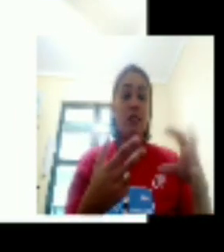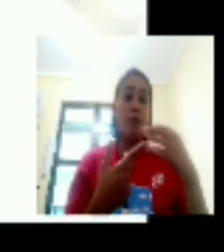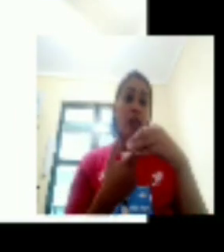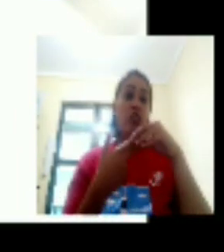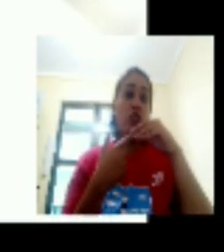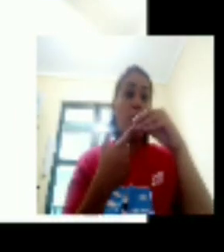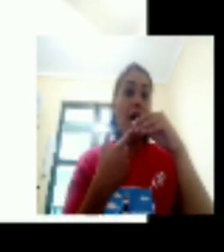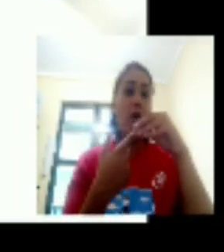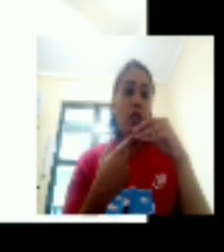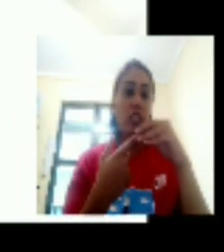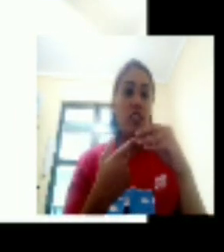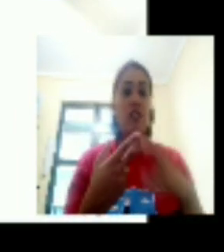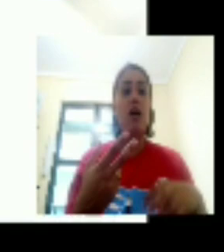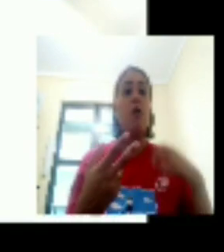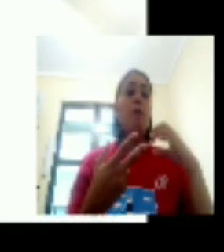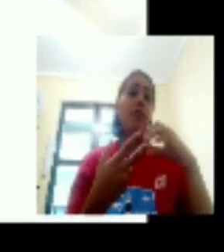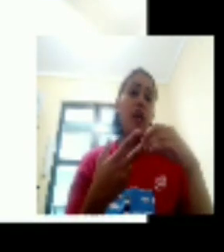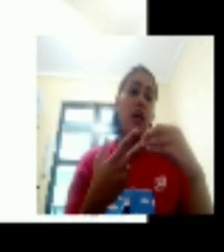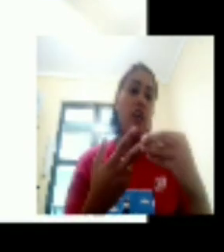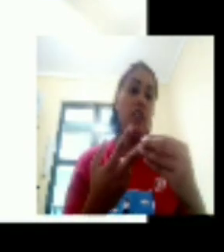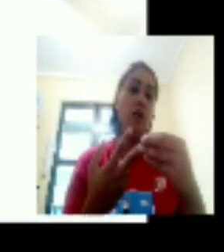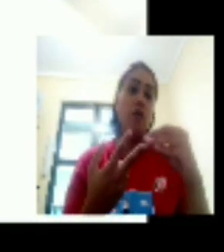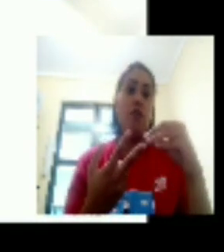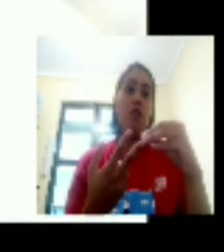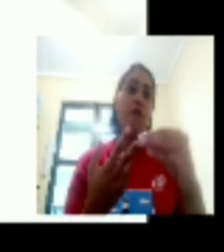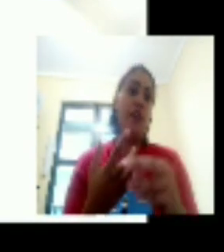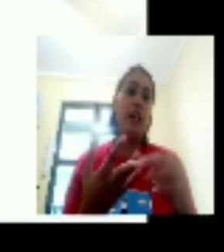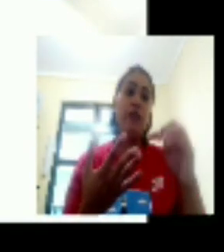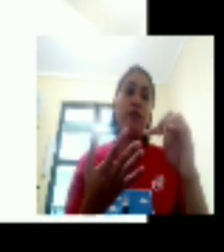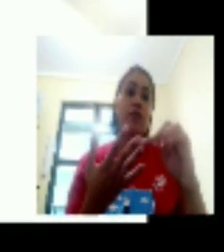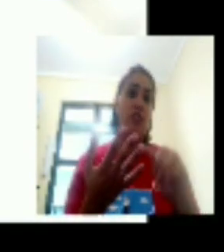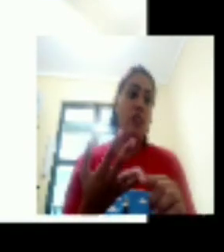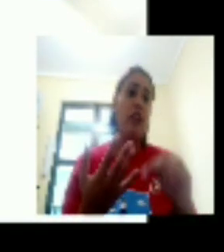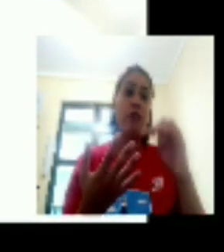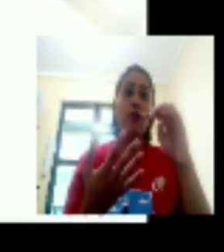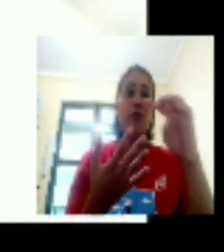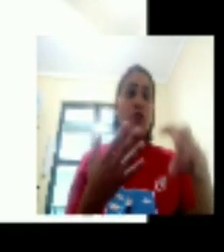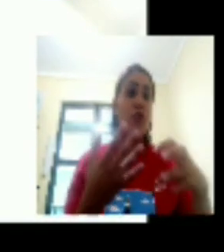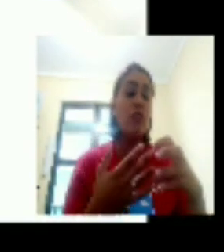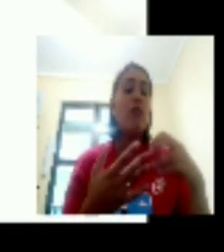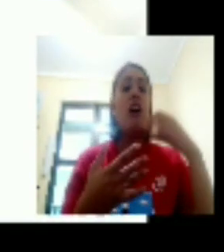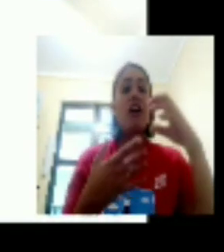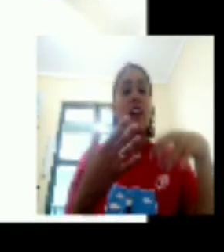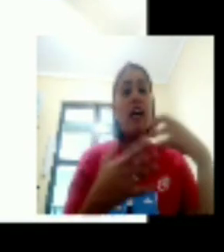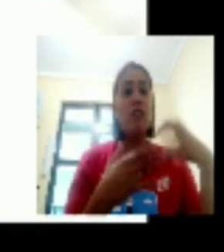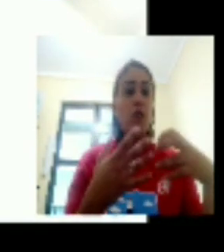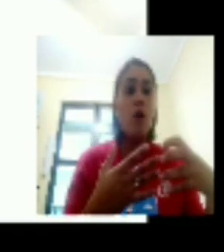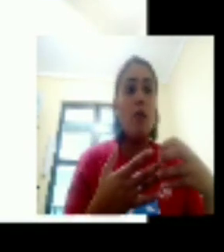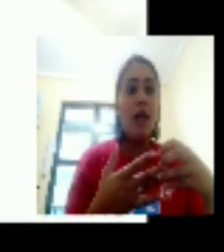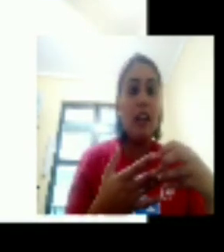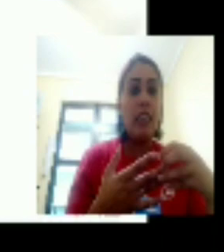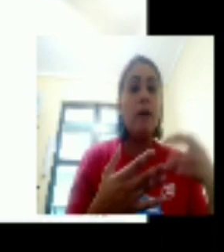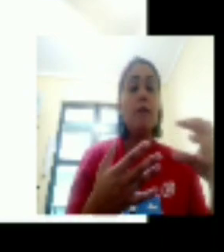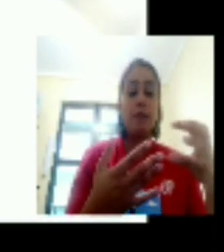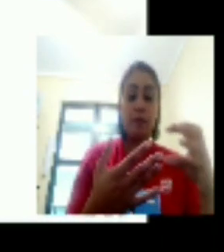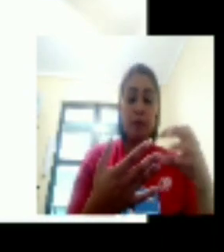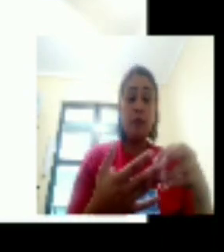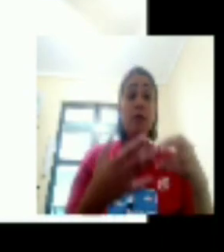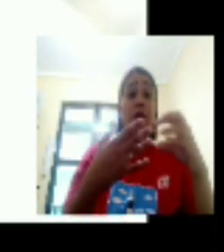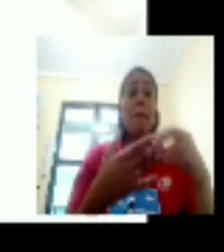para isso, para eles tomar uma decisão, tem ainda os governadores, senadores, tudinho, que atuam